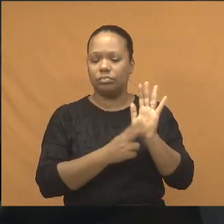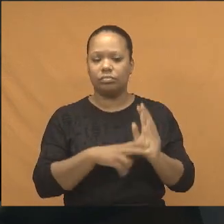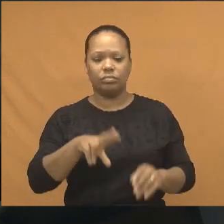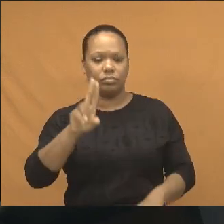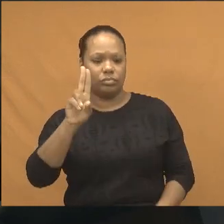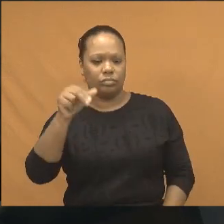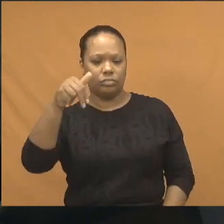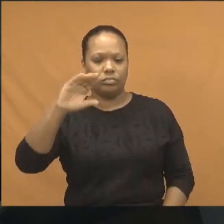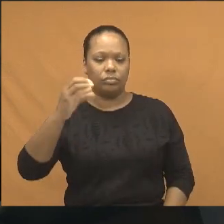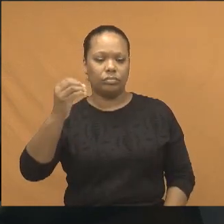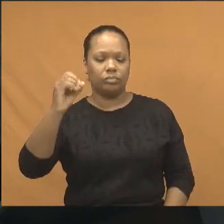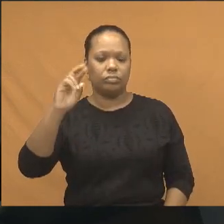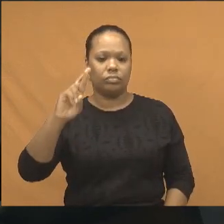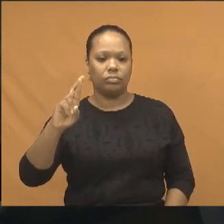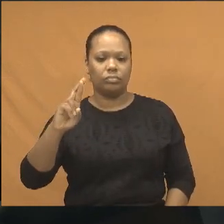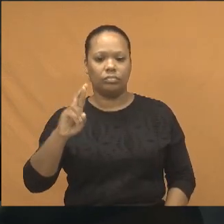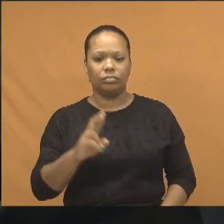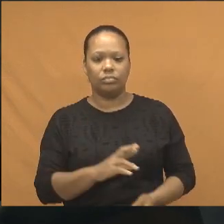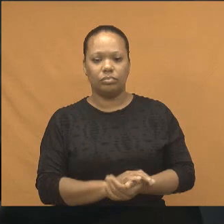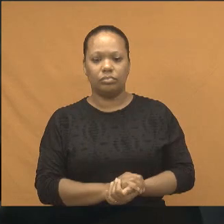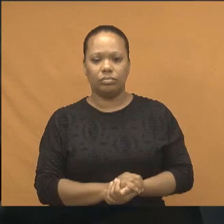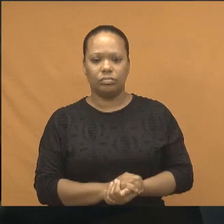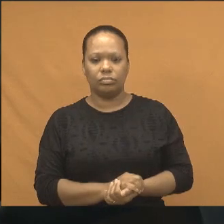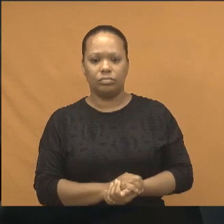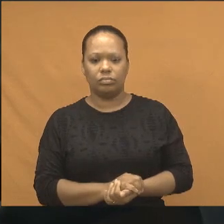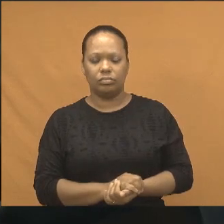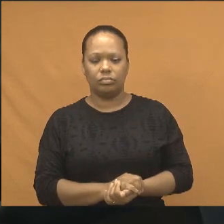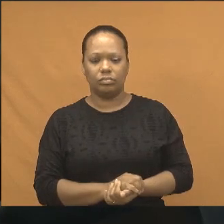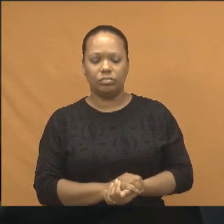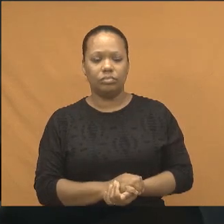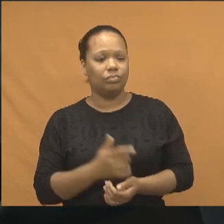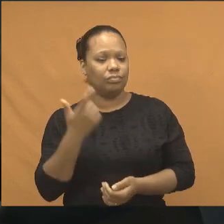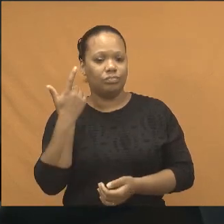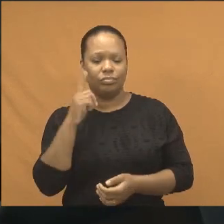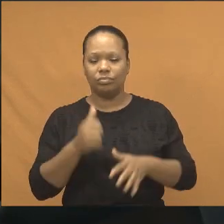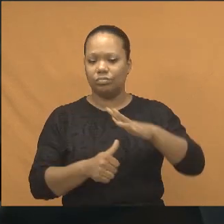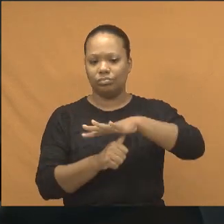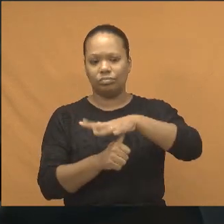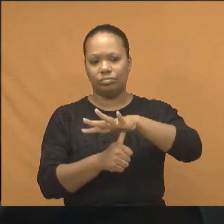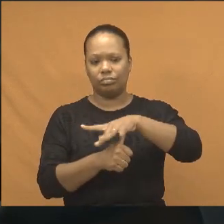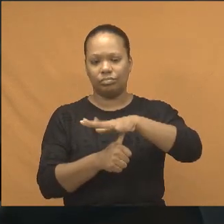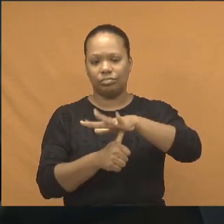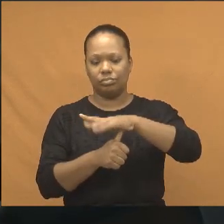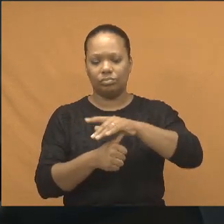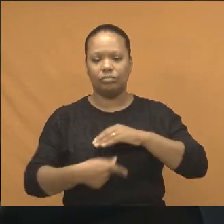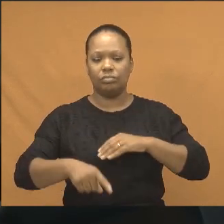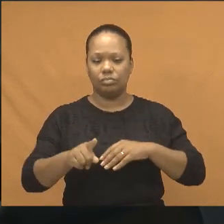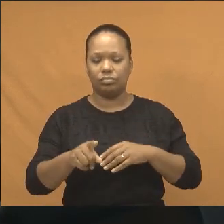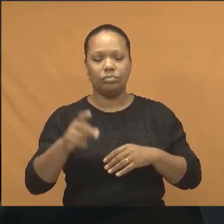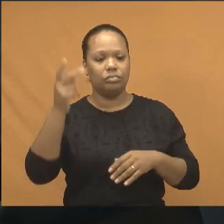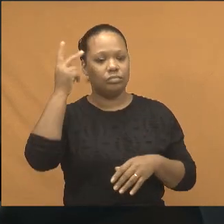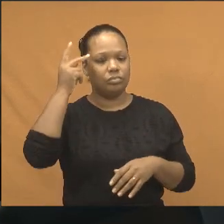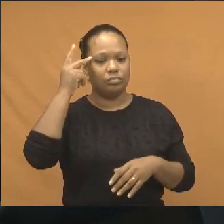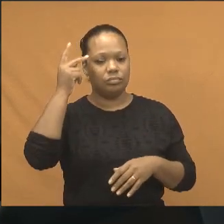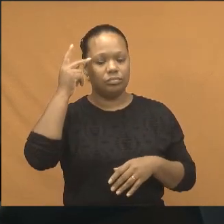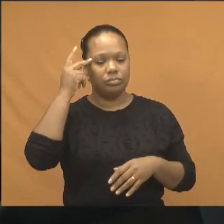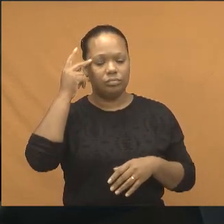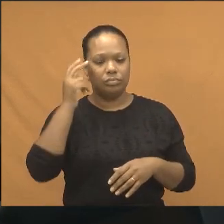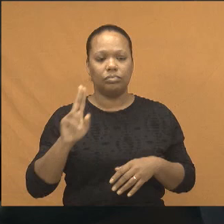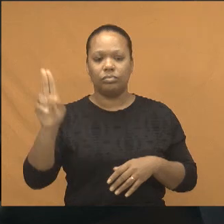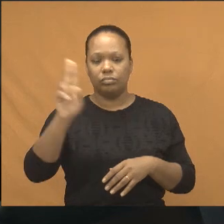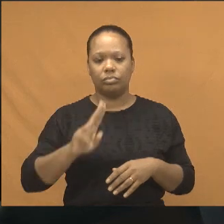estava sem condições nenhuma de até de helicóptero e fazer essa cirurgia lá em São Paulo e usar a